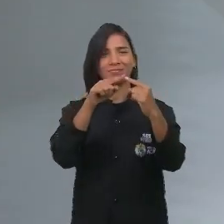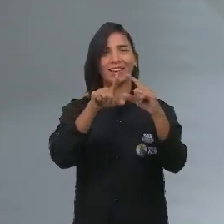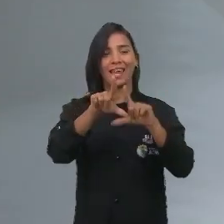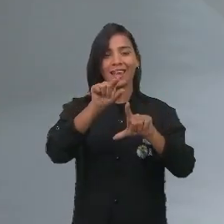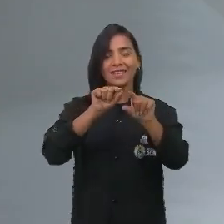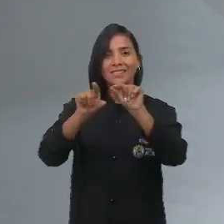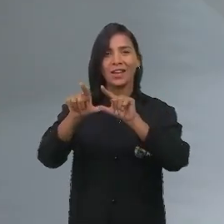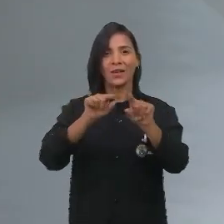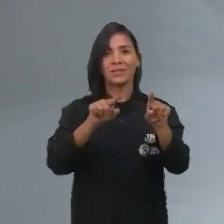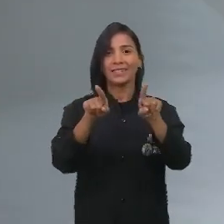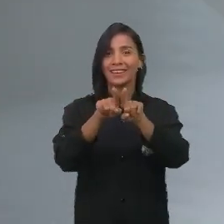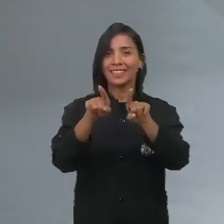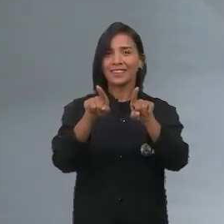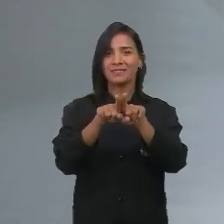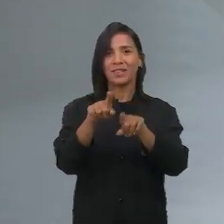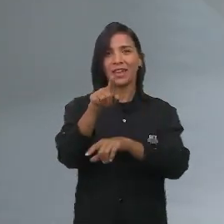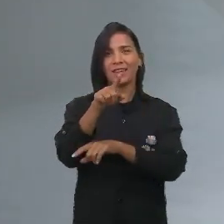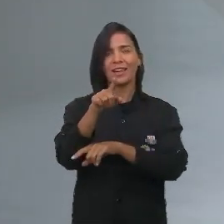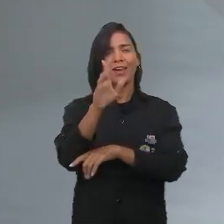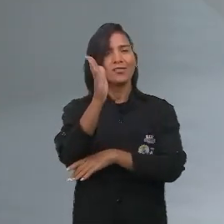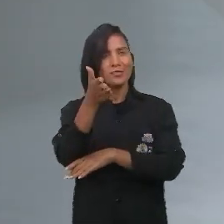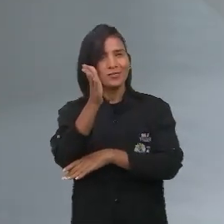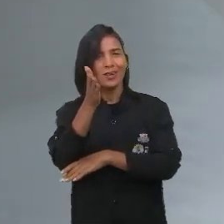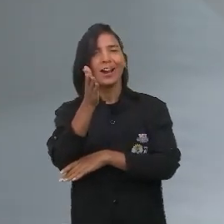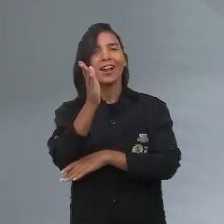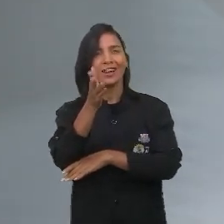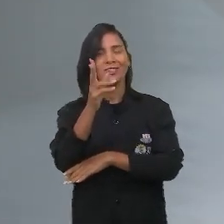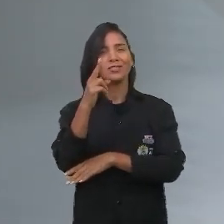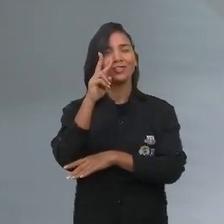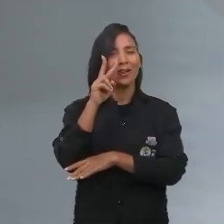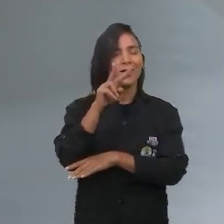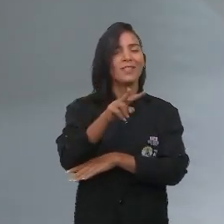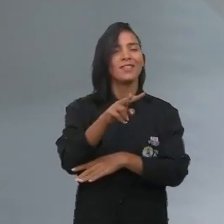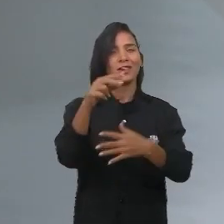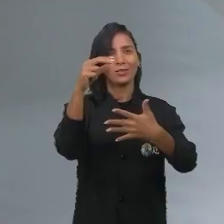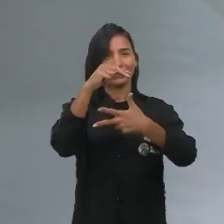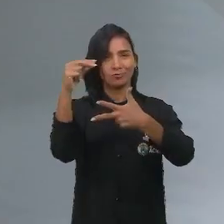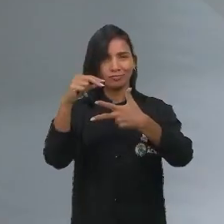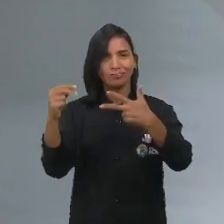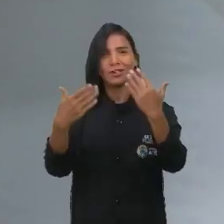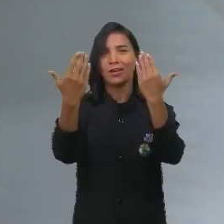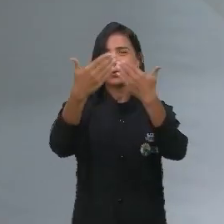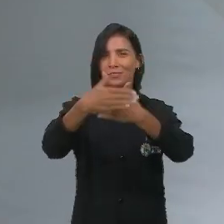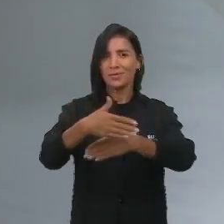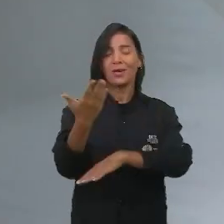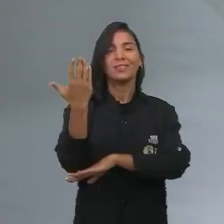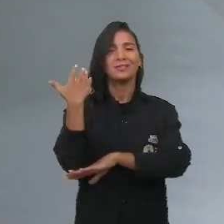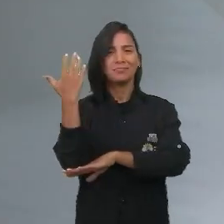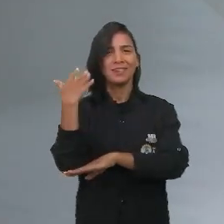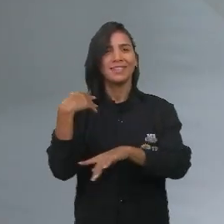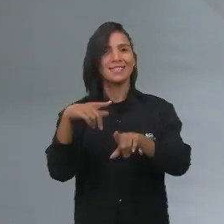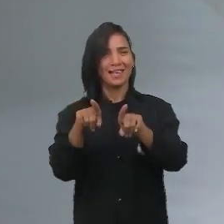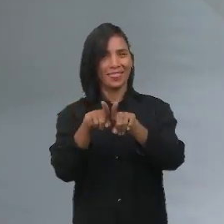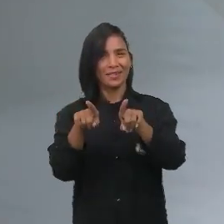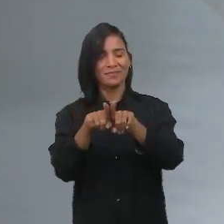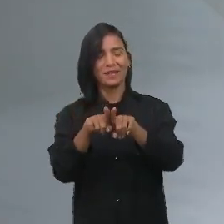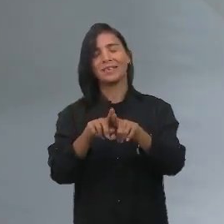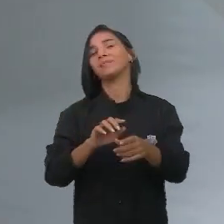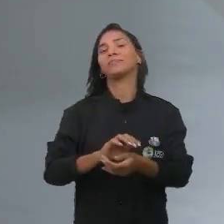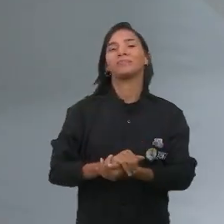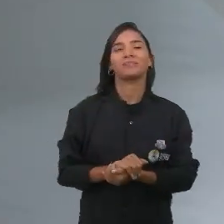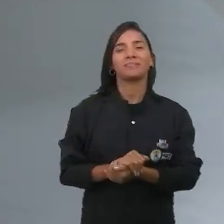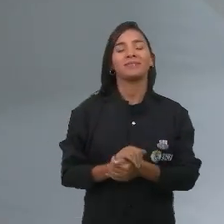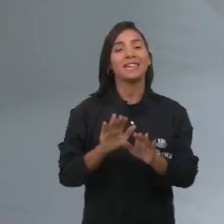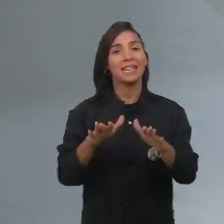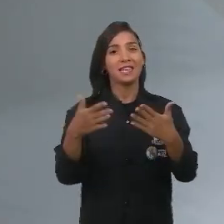questões essas que já caíram, como nós falamos, em provas anteriores do Enem. E